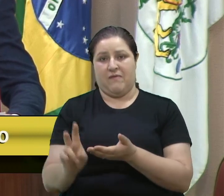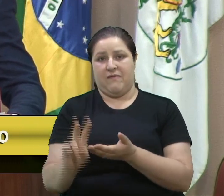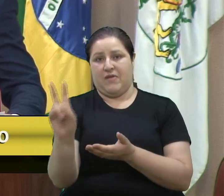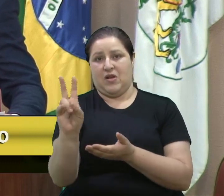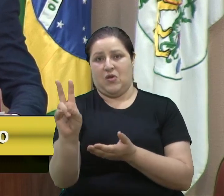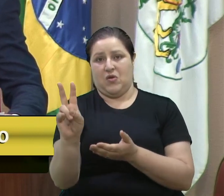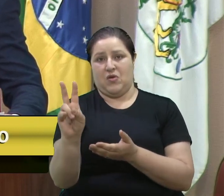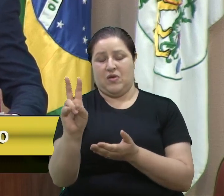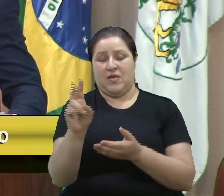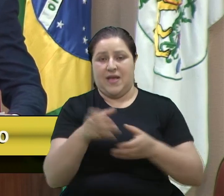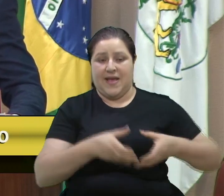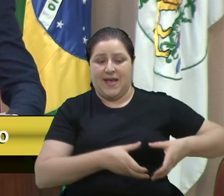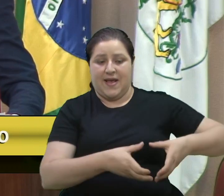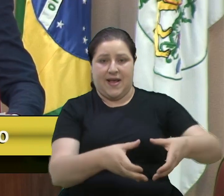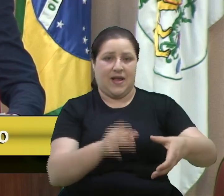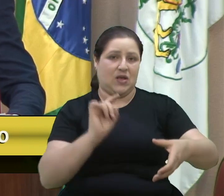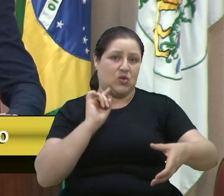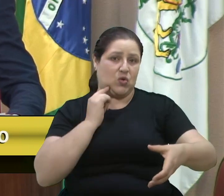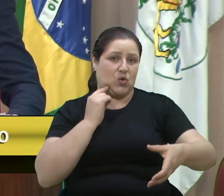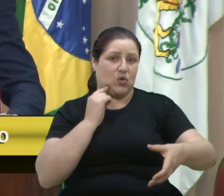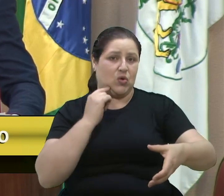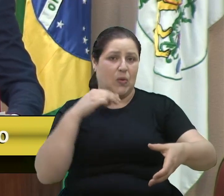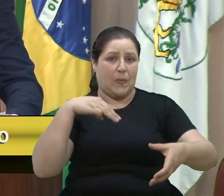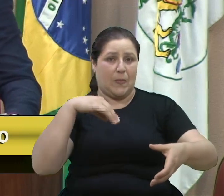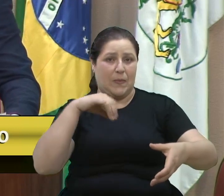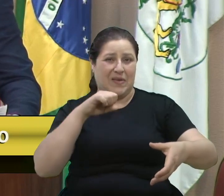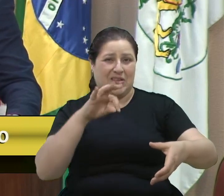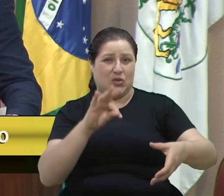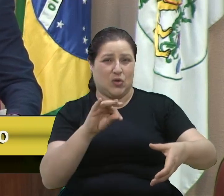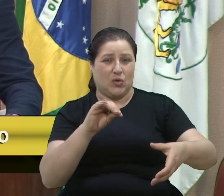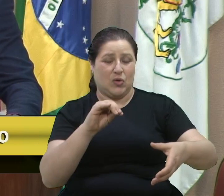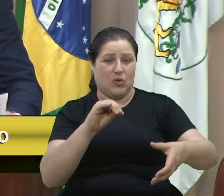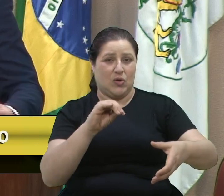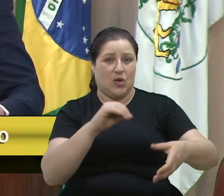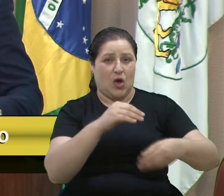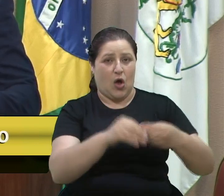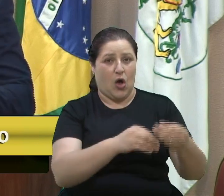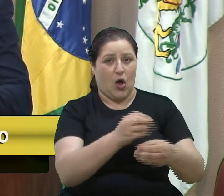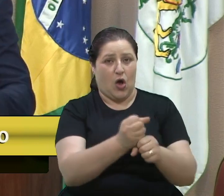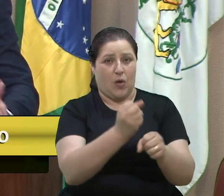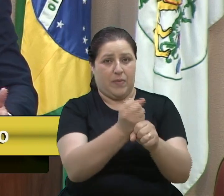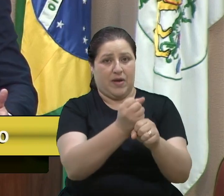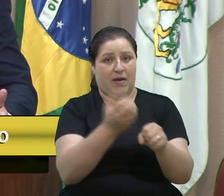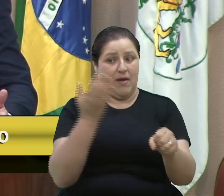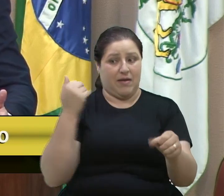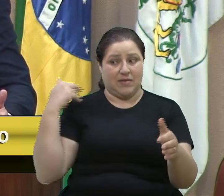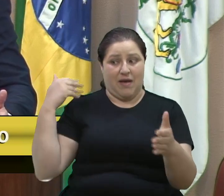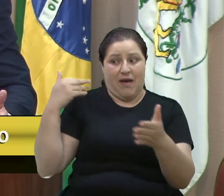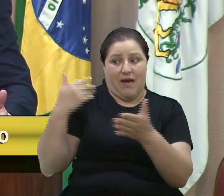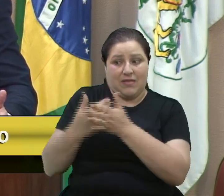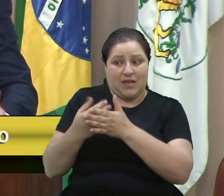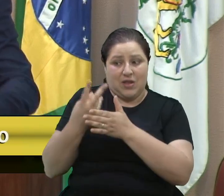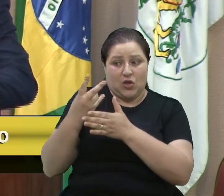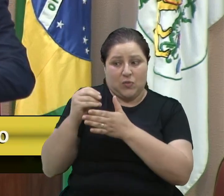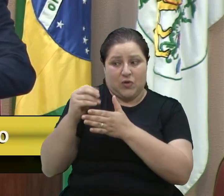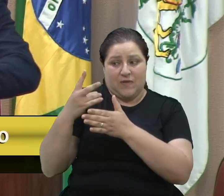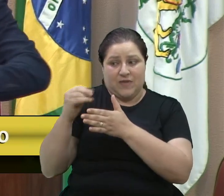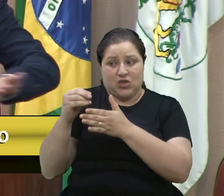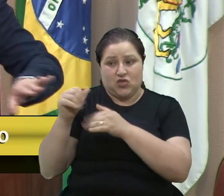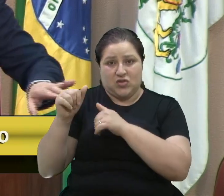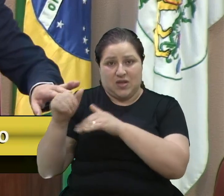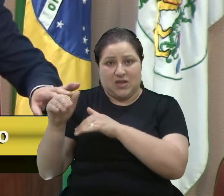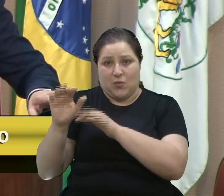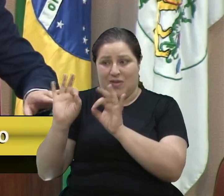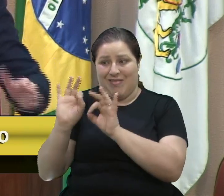misto dessas obras, tá? Que essa lei a gente está alterando. Até 2020 não existia lei, até setembro do ano passado, não